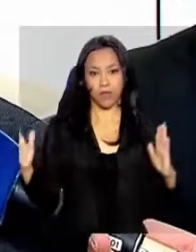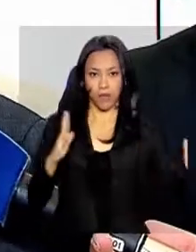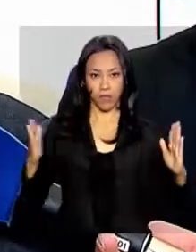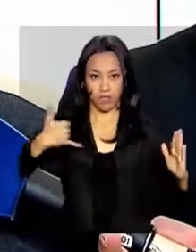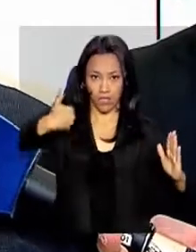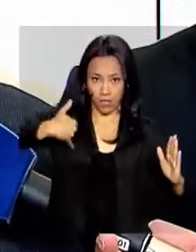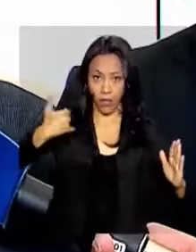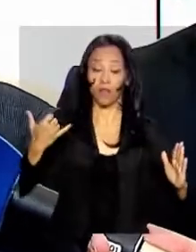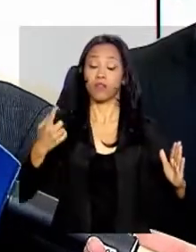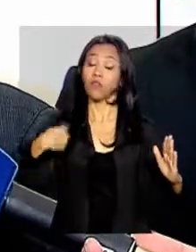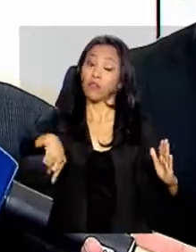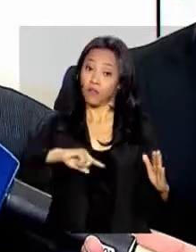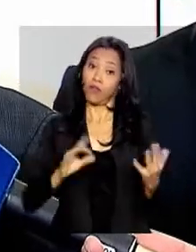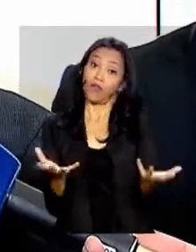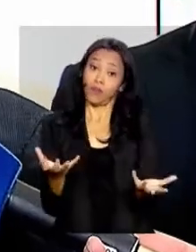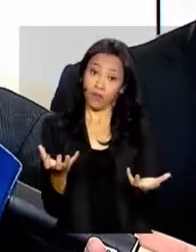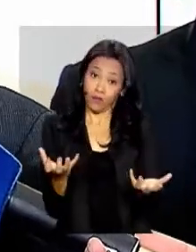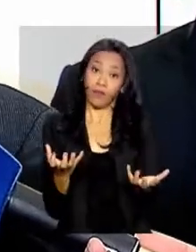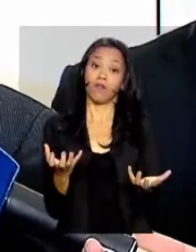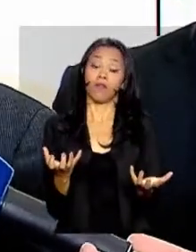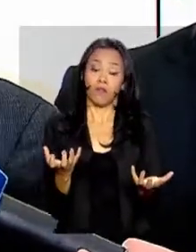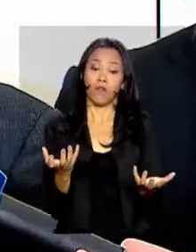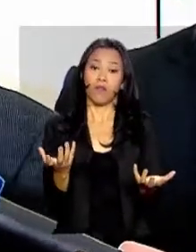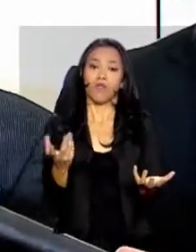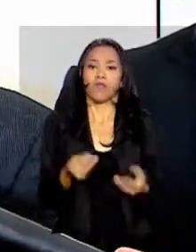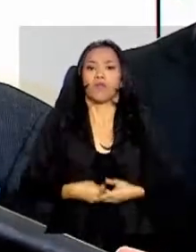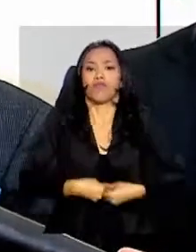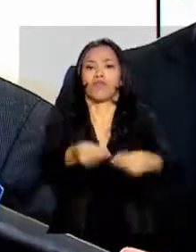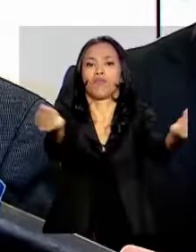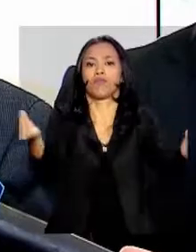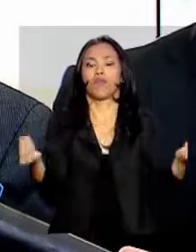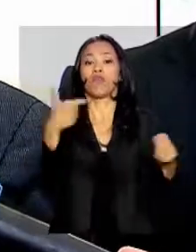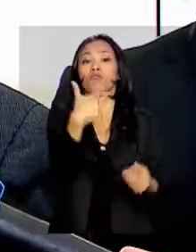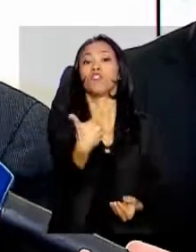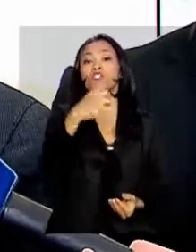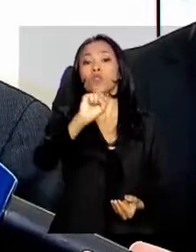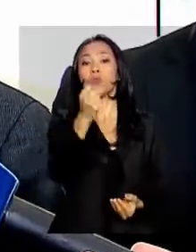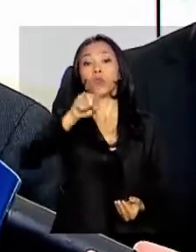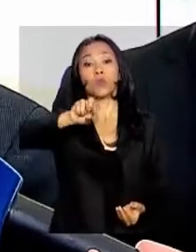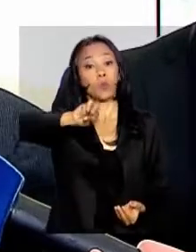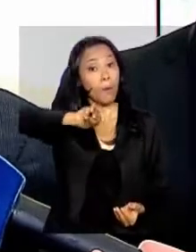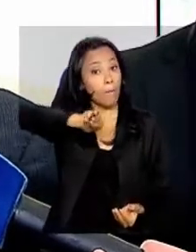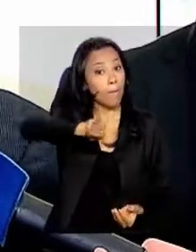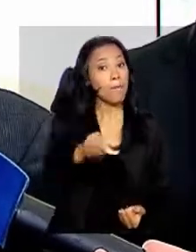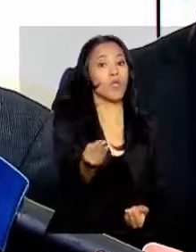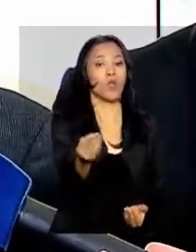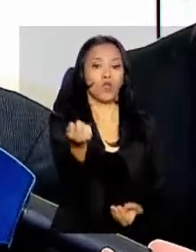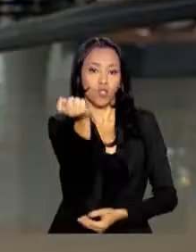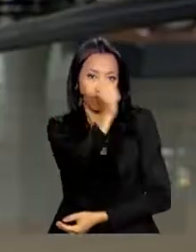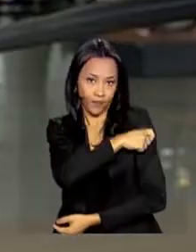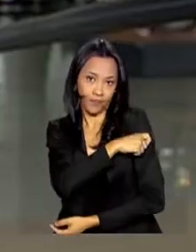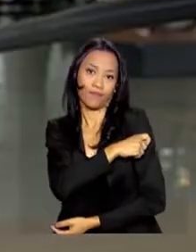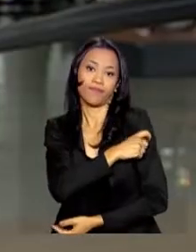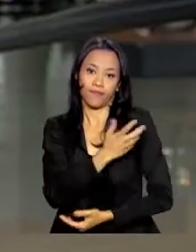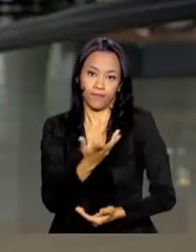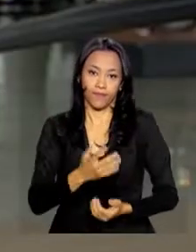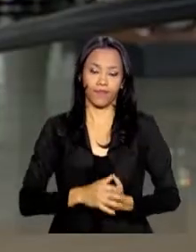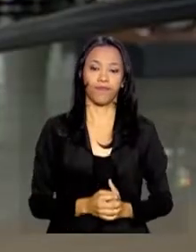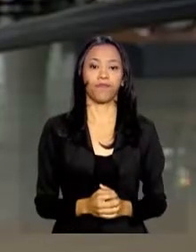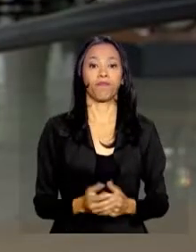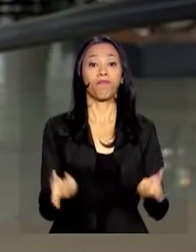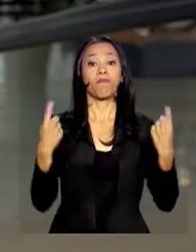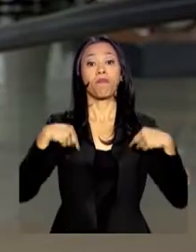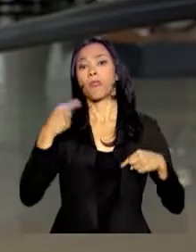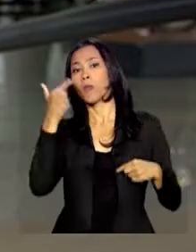e nós estamos disponibilizando algo em torno de 28 milhões de doses de vacina e